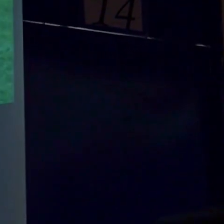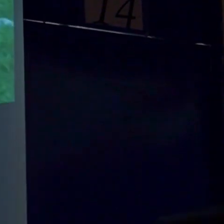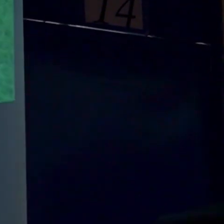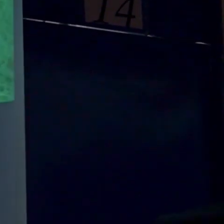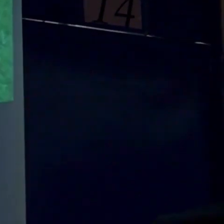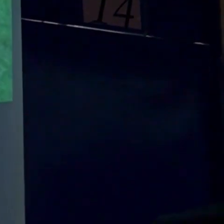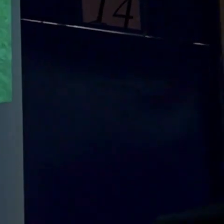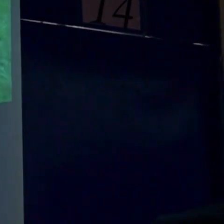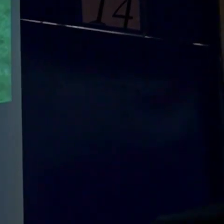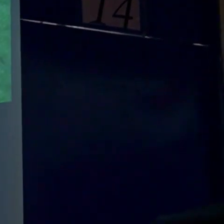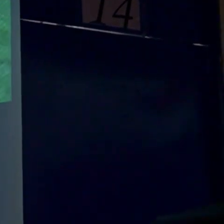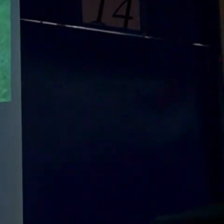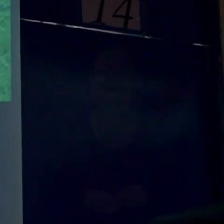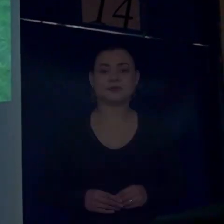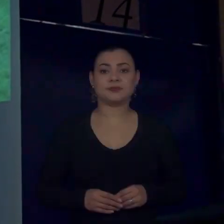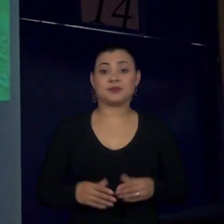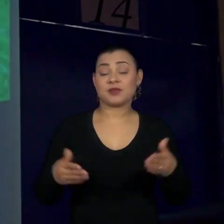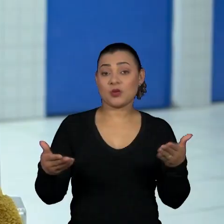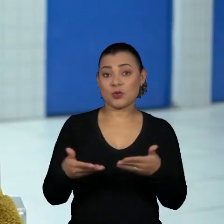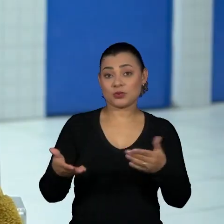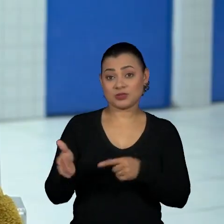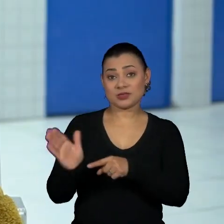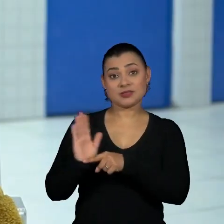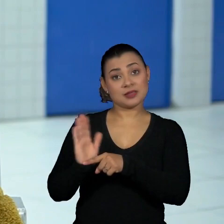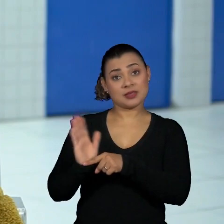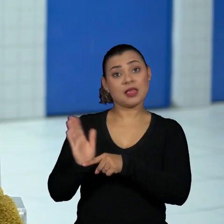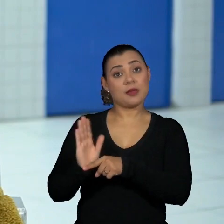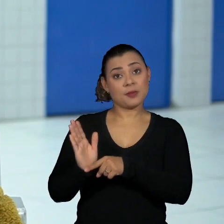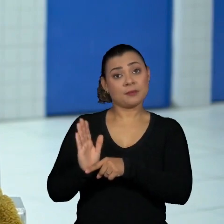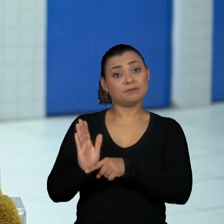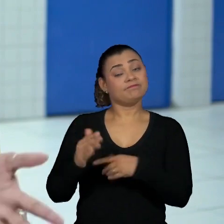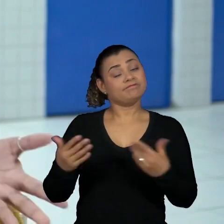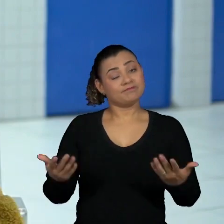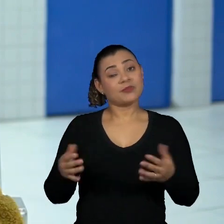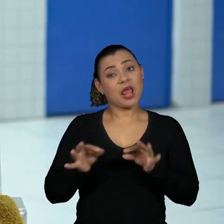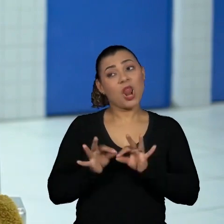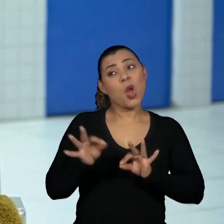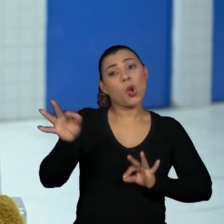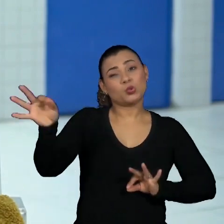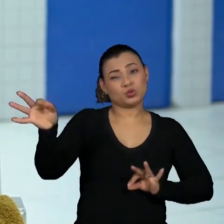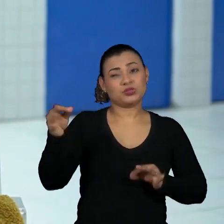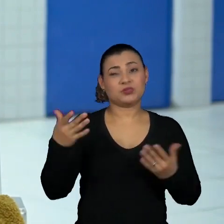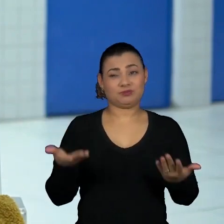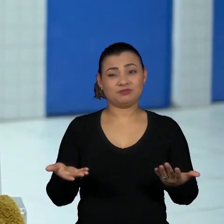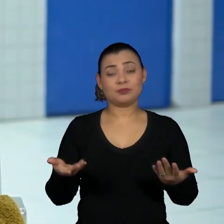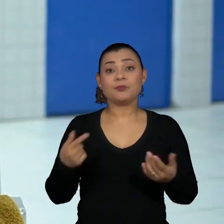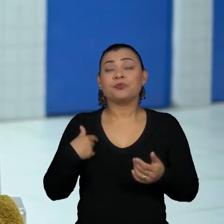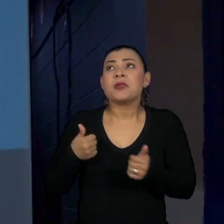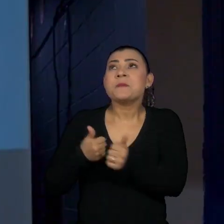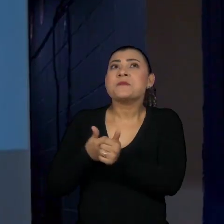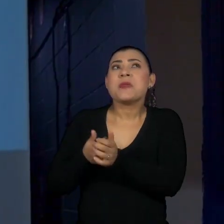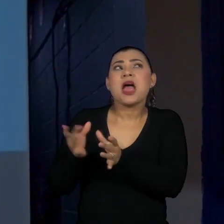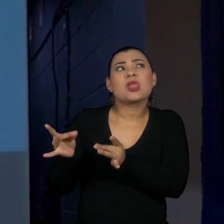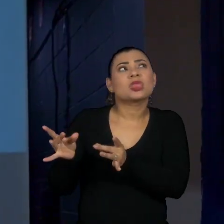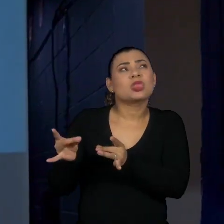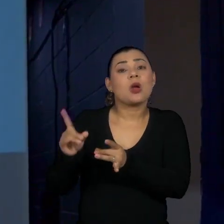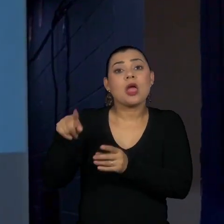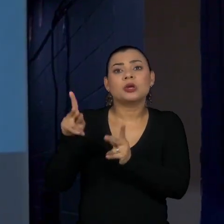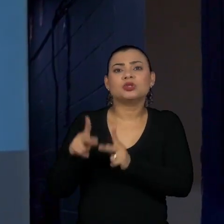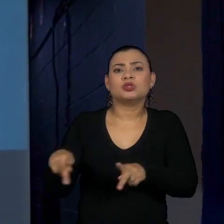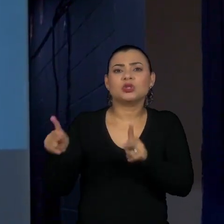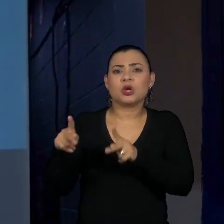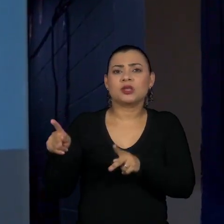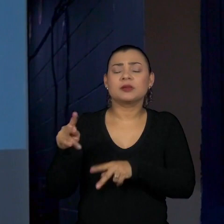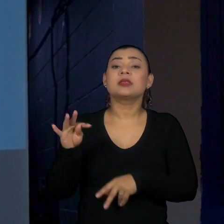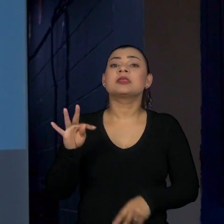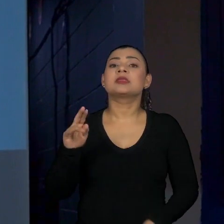Hoje o cinema fica muito distante, a gente tem aqui O mais próximo é do Shopping